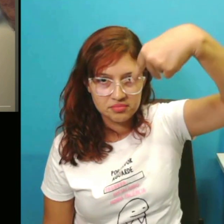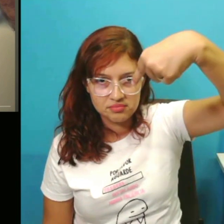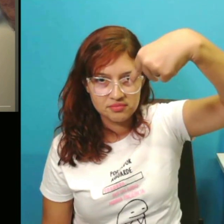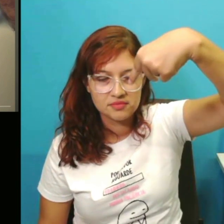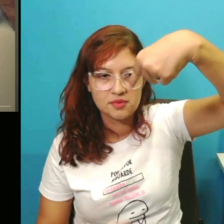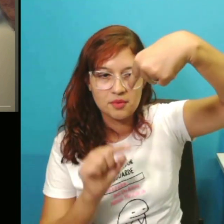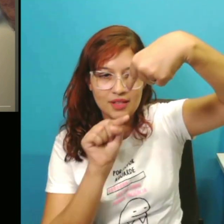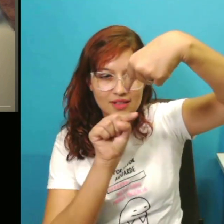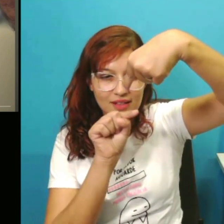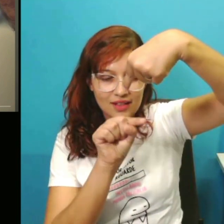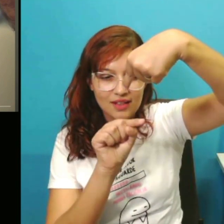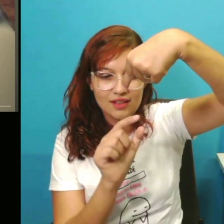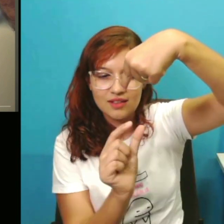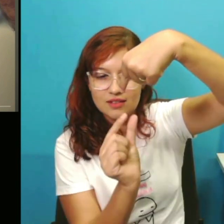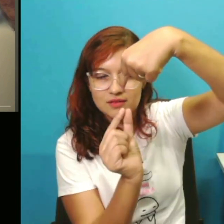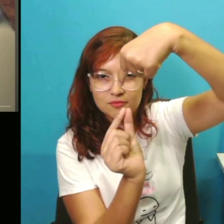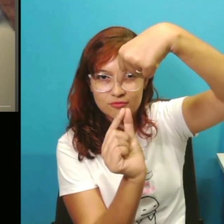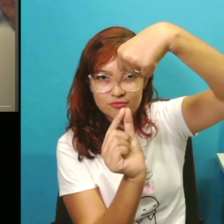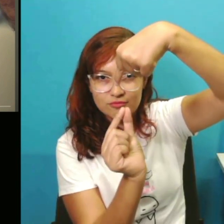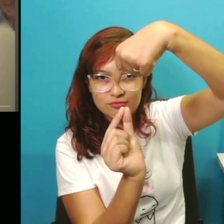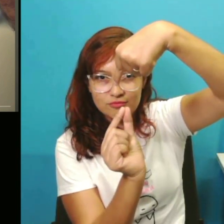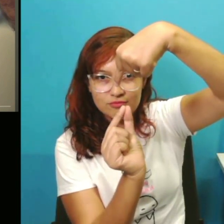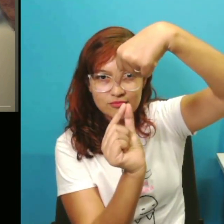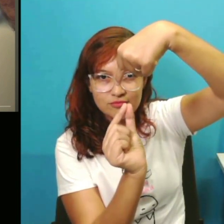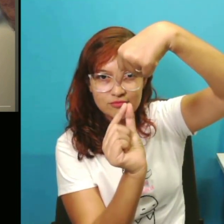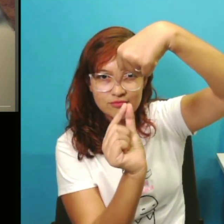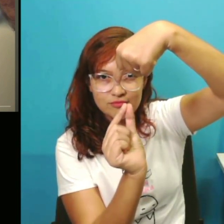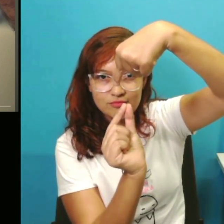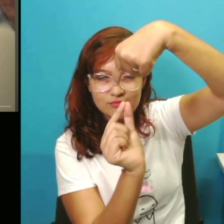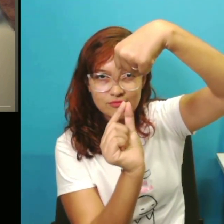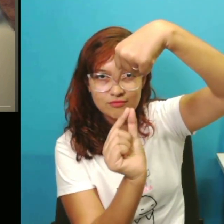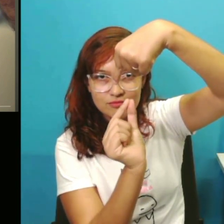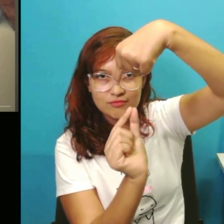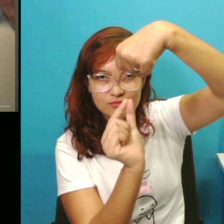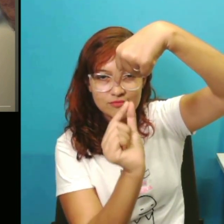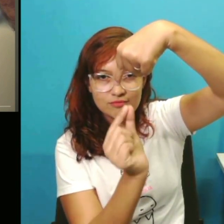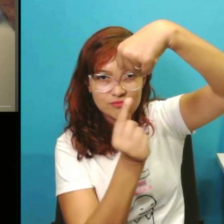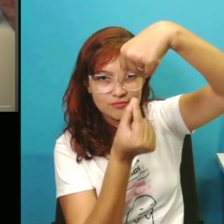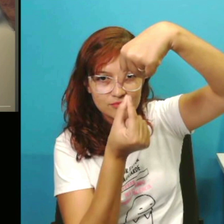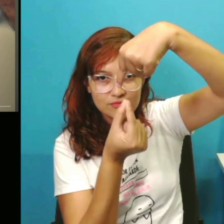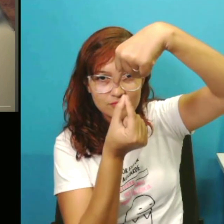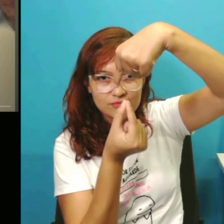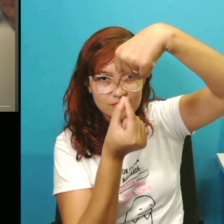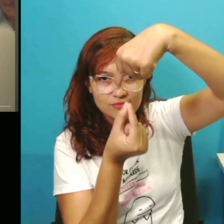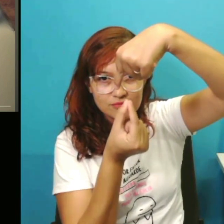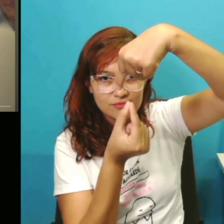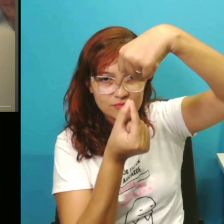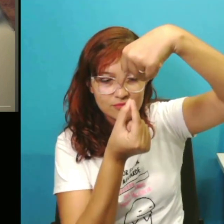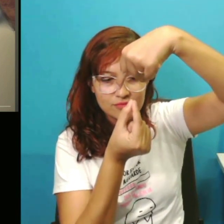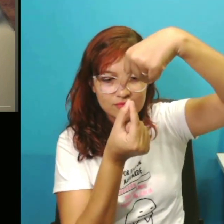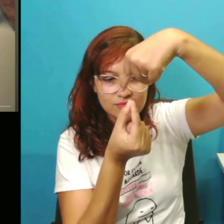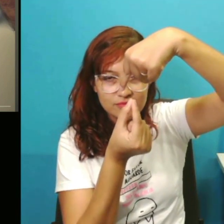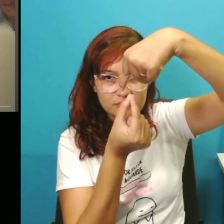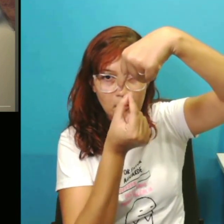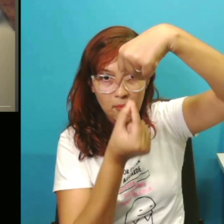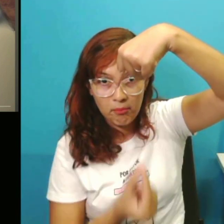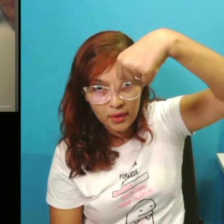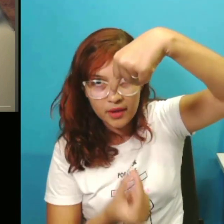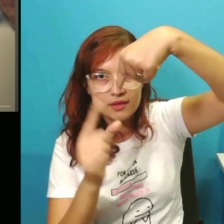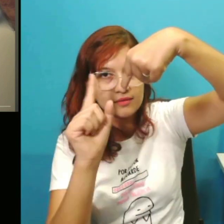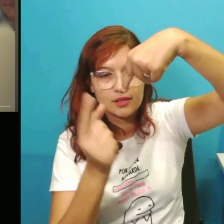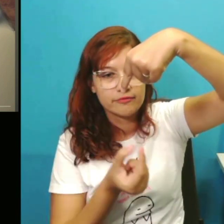saída. Vai apertar um pouquinho a seringa e deixar essa gotinha presa na saída da